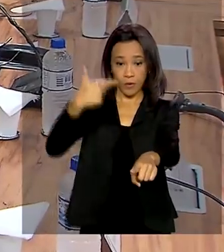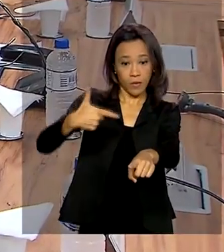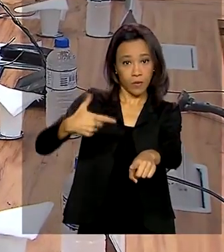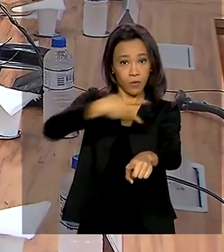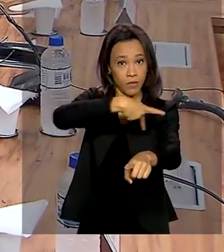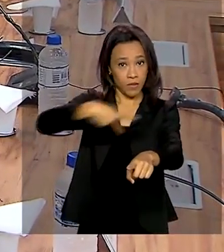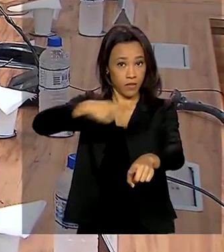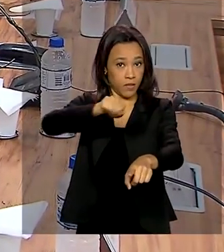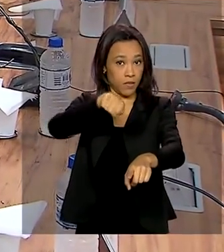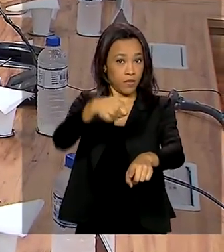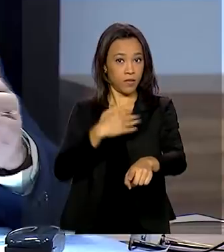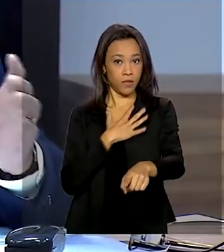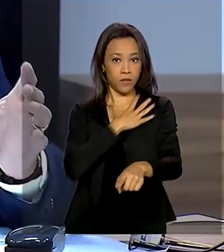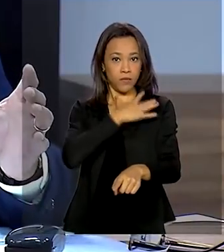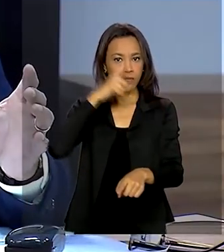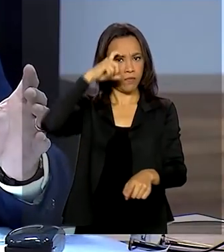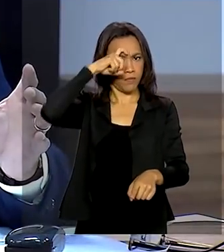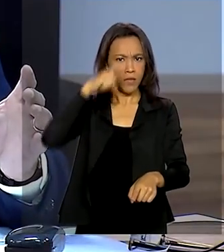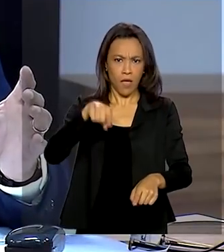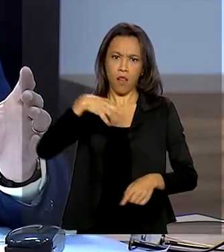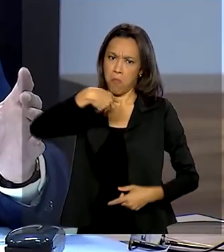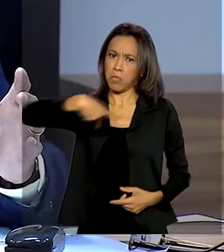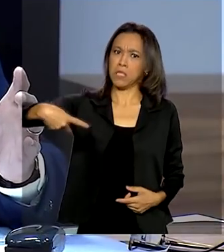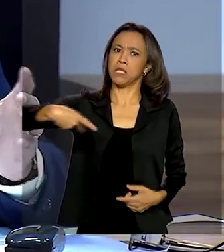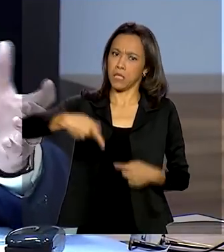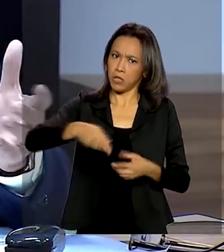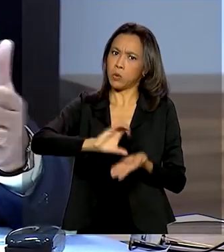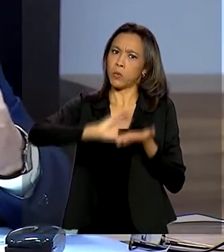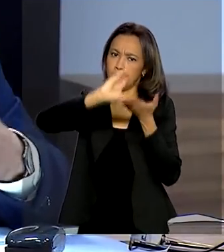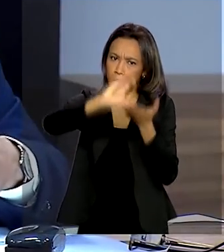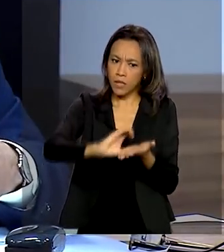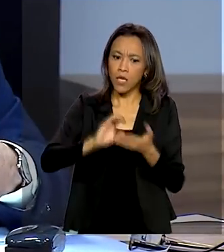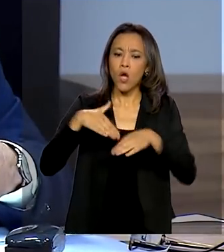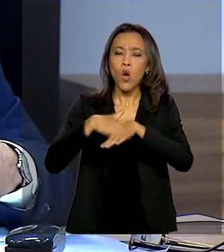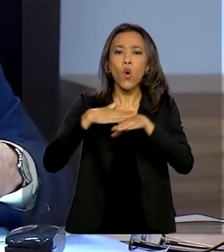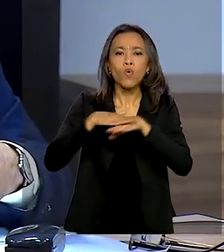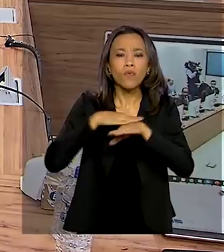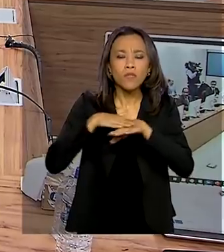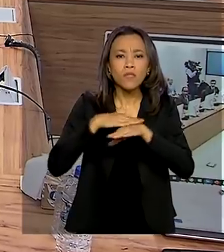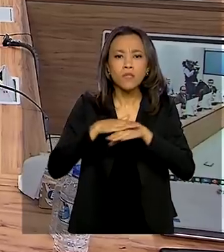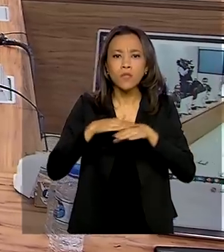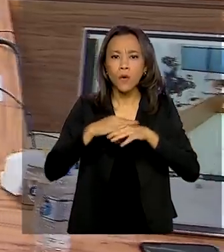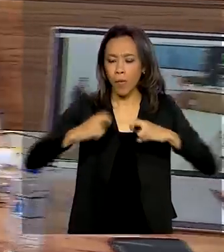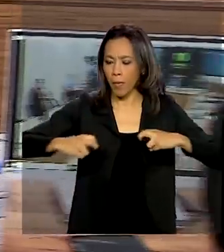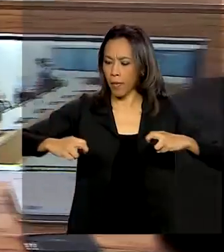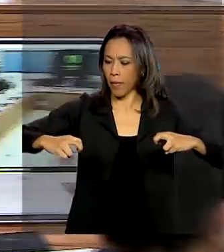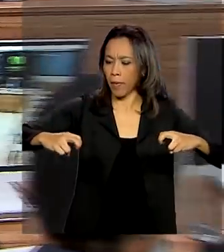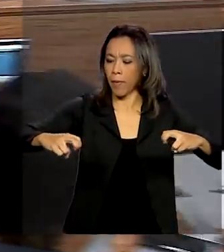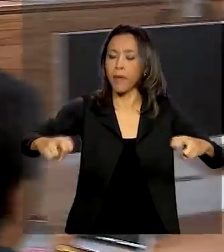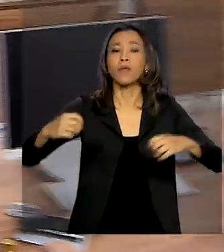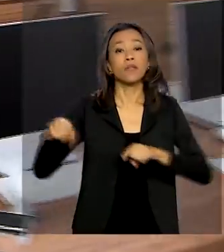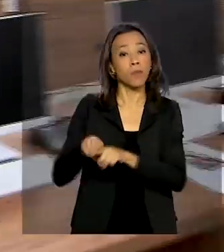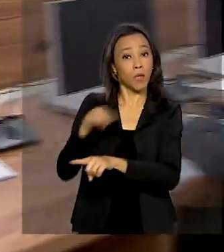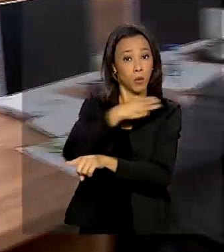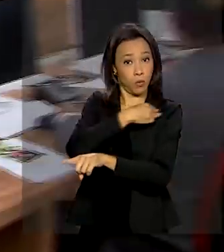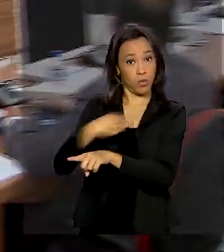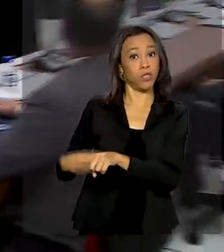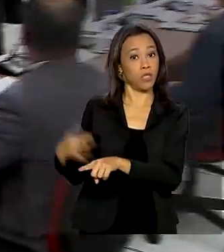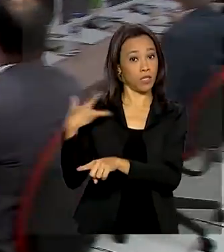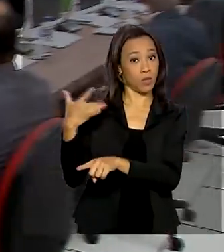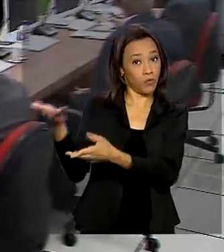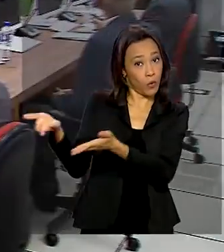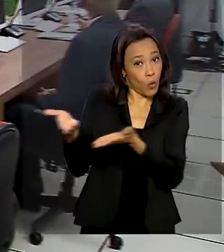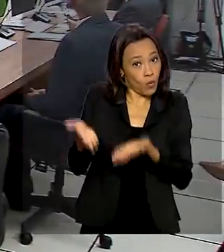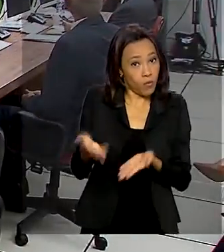Mourão, que preside o Conselho, conversou com os ministros das pastas envolvidas, mais o ministro da Saúde, que foi convidado